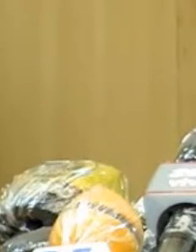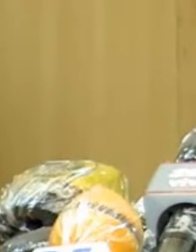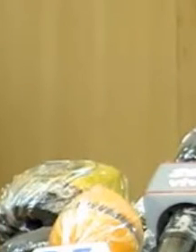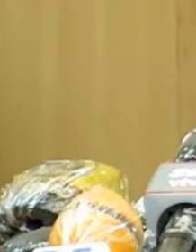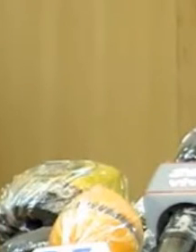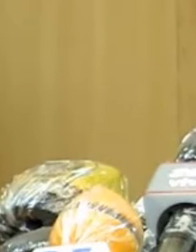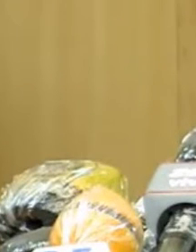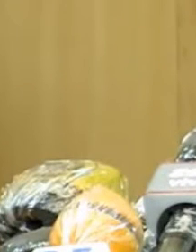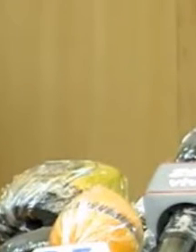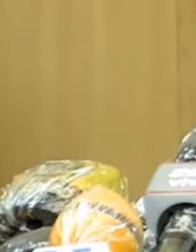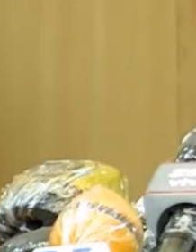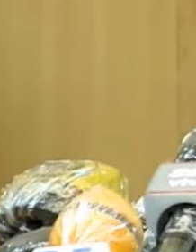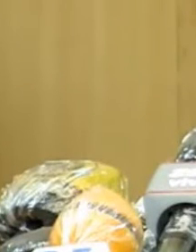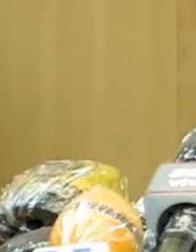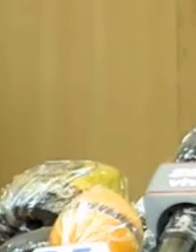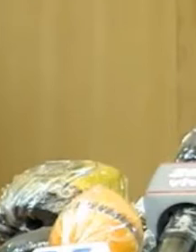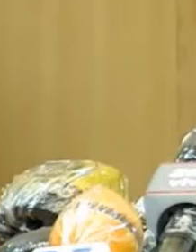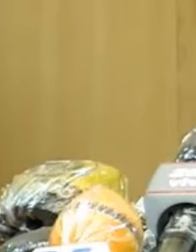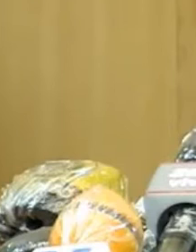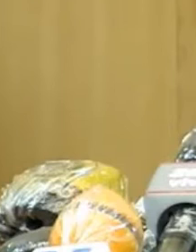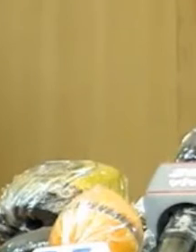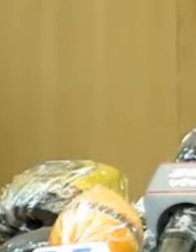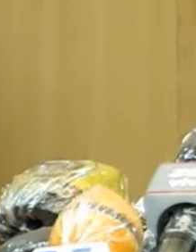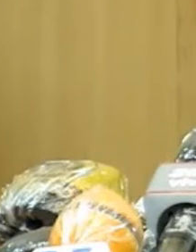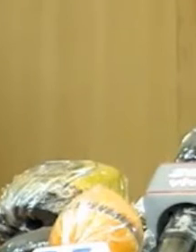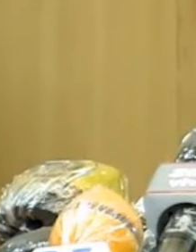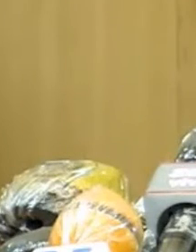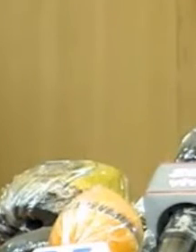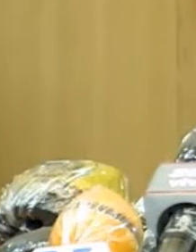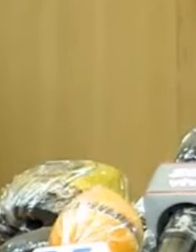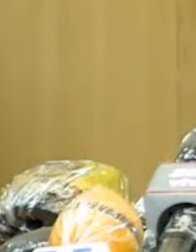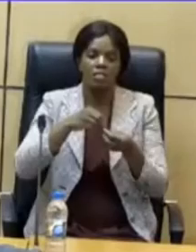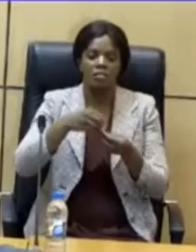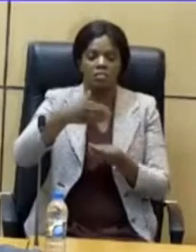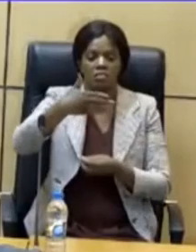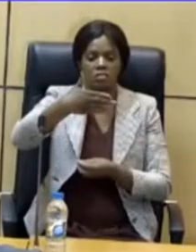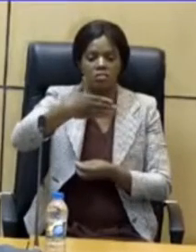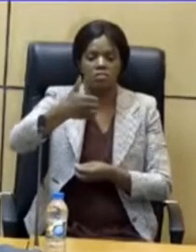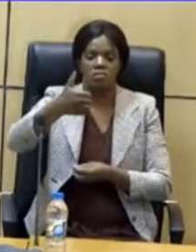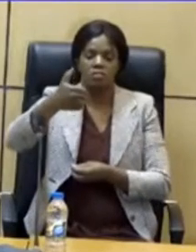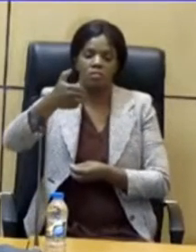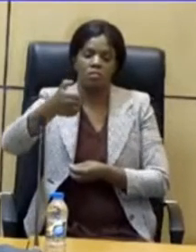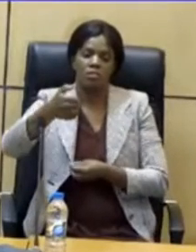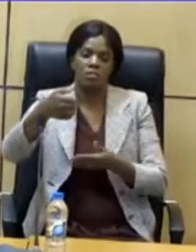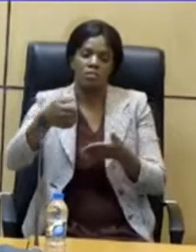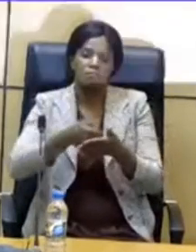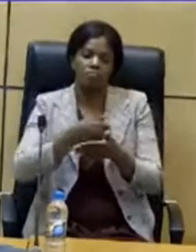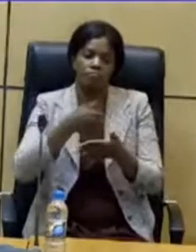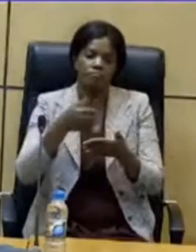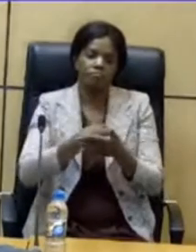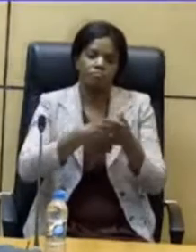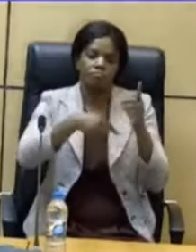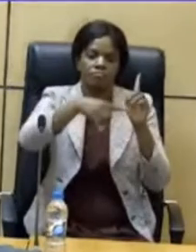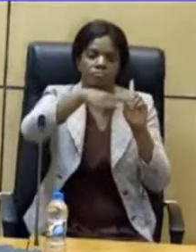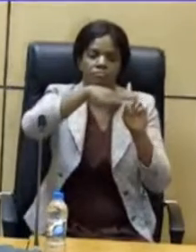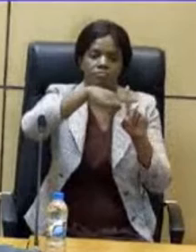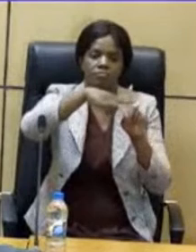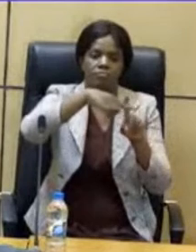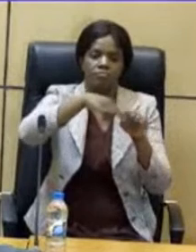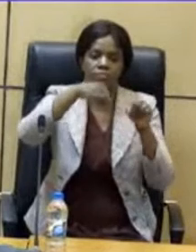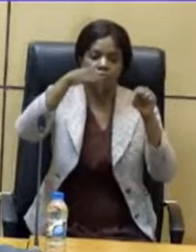casos novos, positivos, sendo 14 da província de Luanda e 1 do Kwanza